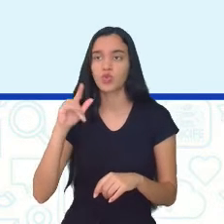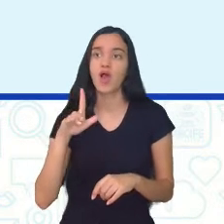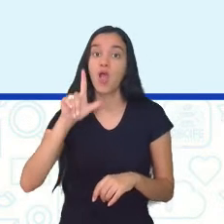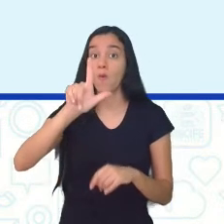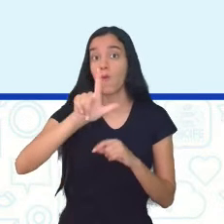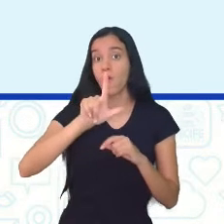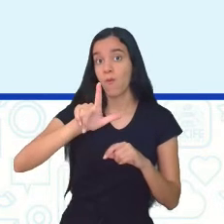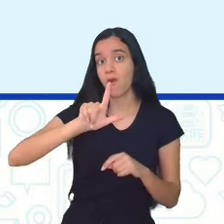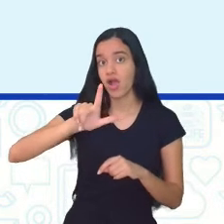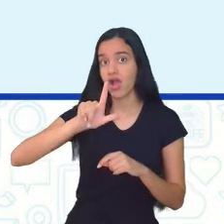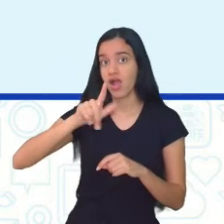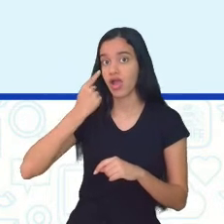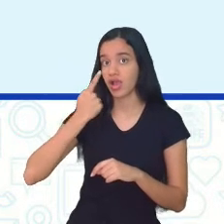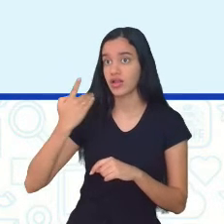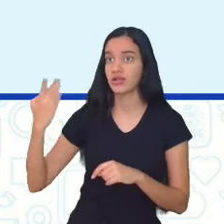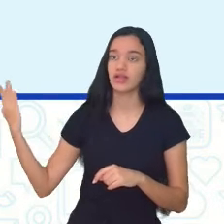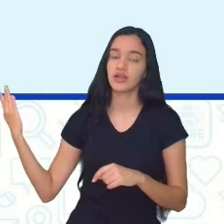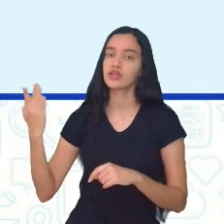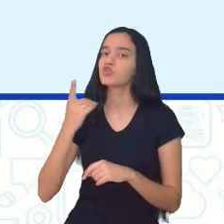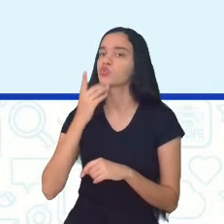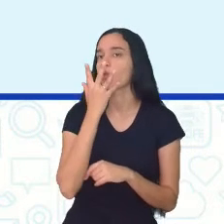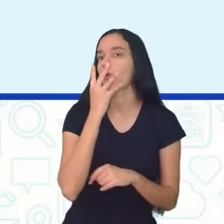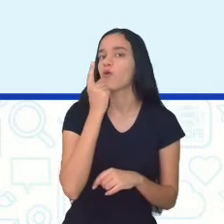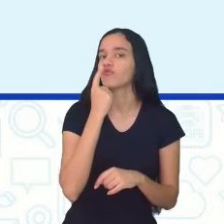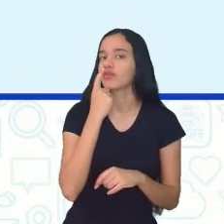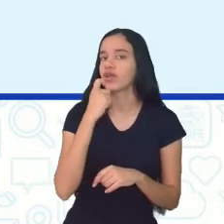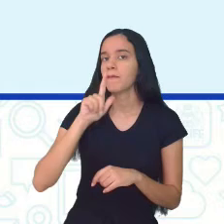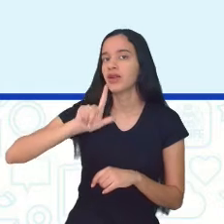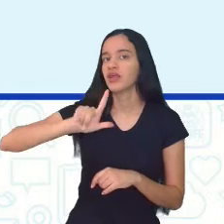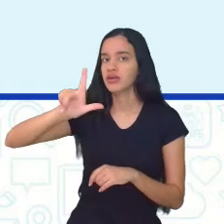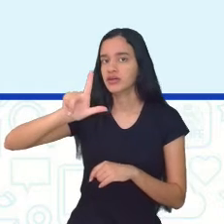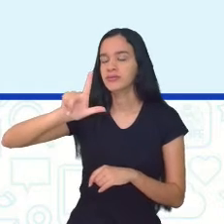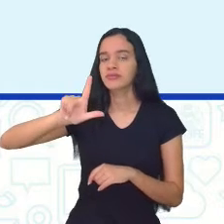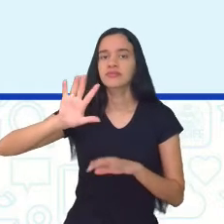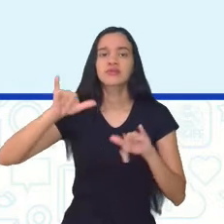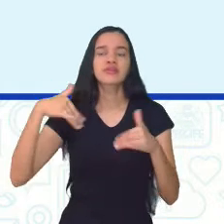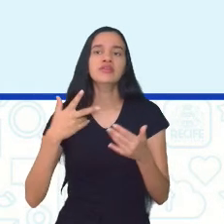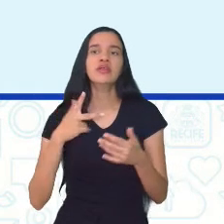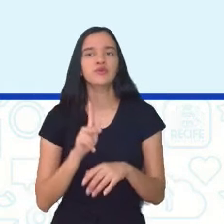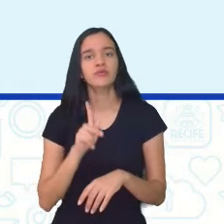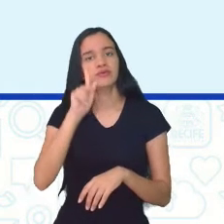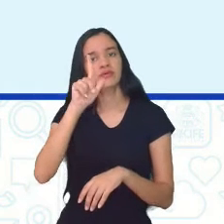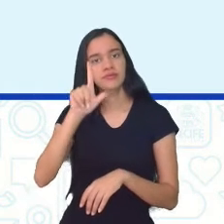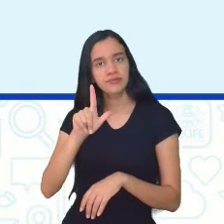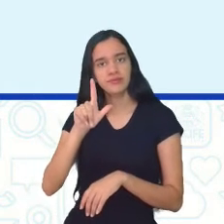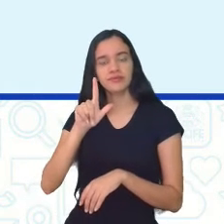tá, pessoal? Esse aí da Casa Vermelha. Então, eu tenho 1 quilolitro,